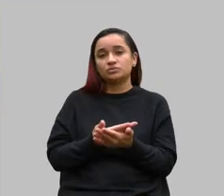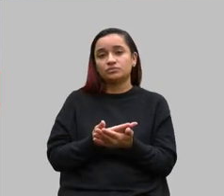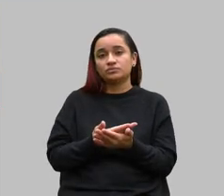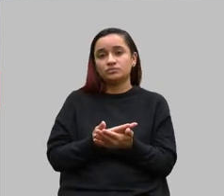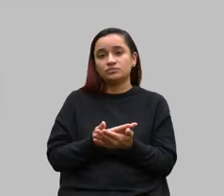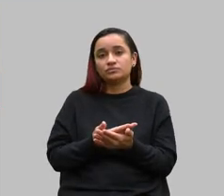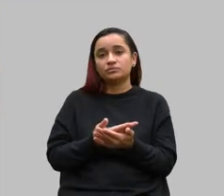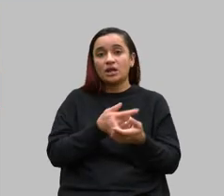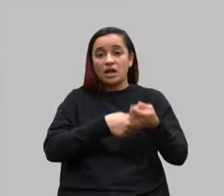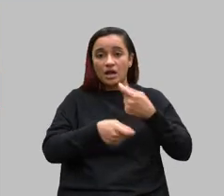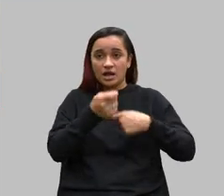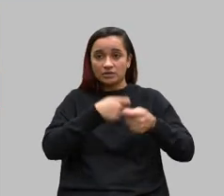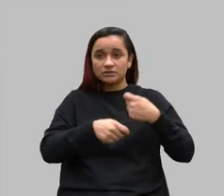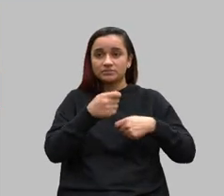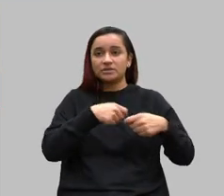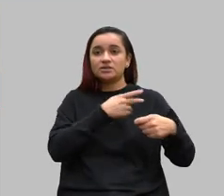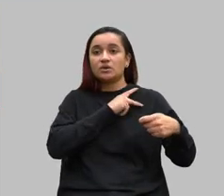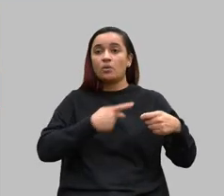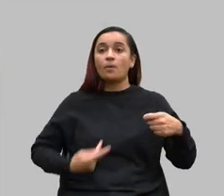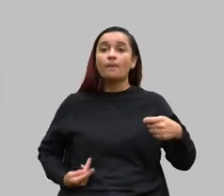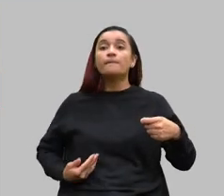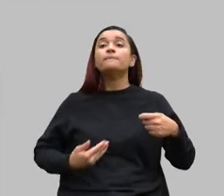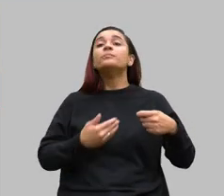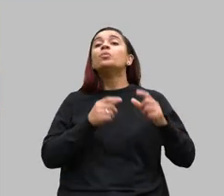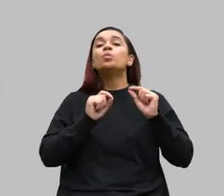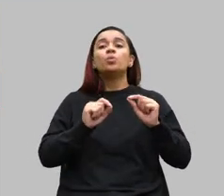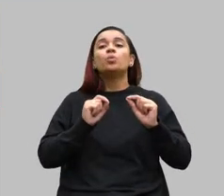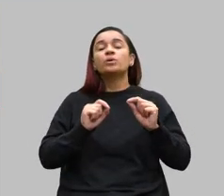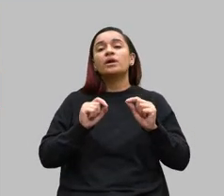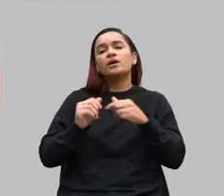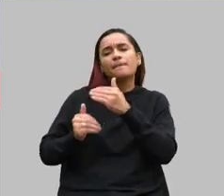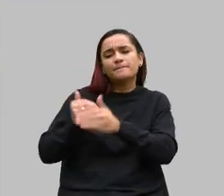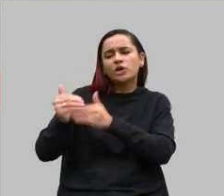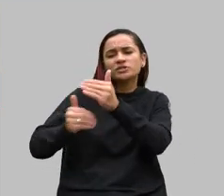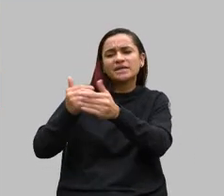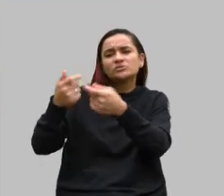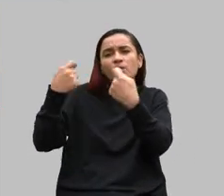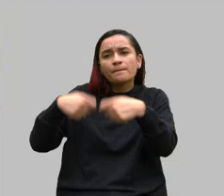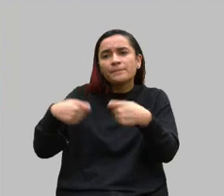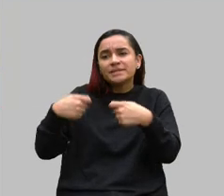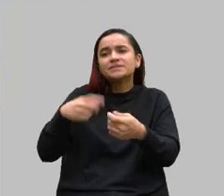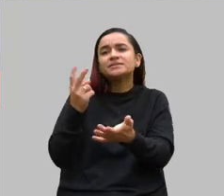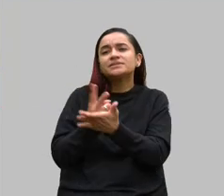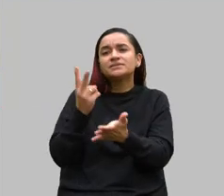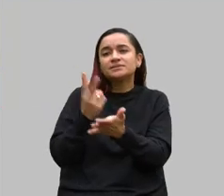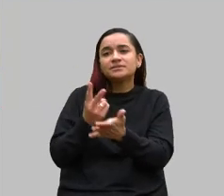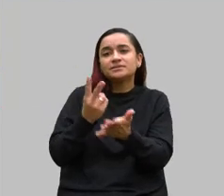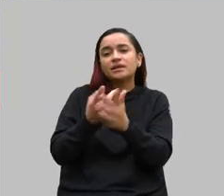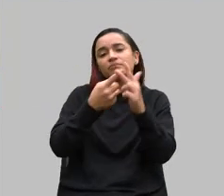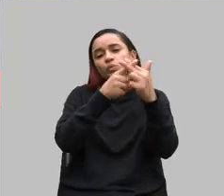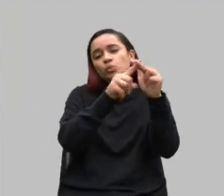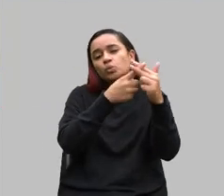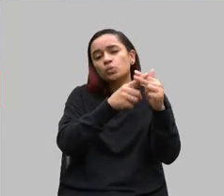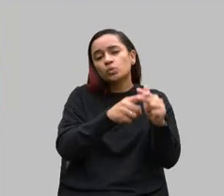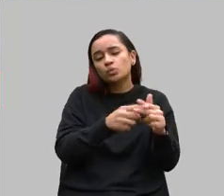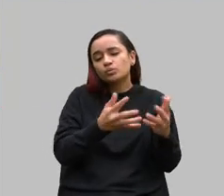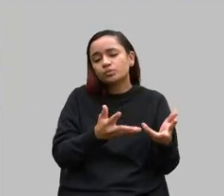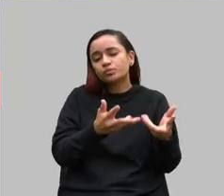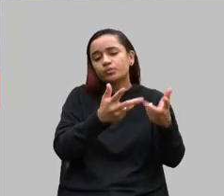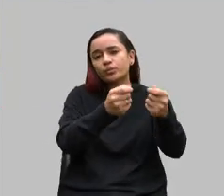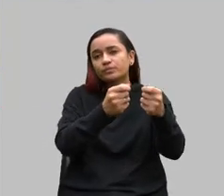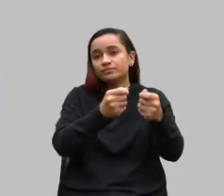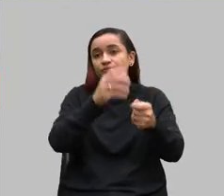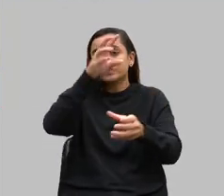administração pública os processos os programas precisam ser sempre revisados e aperfeiçoados aprimorados dentro de uma curva